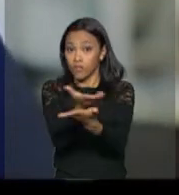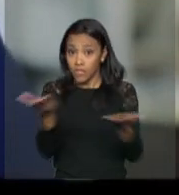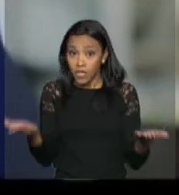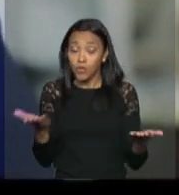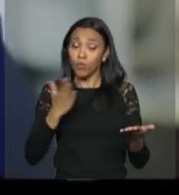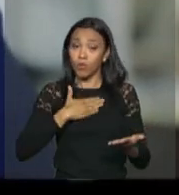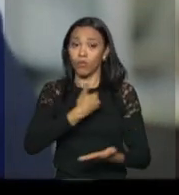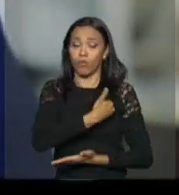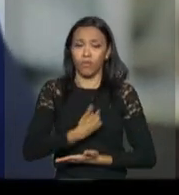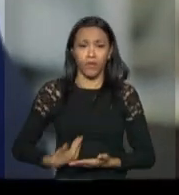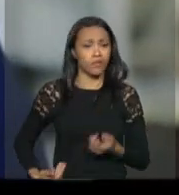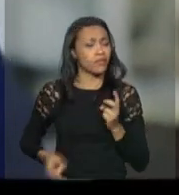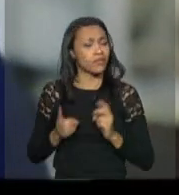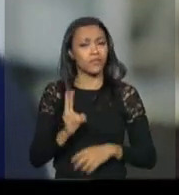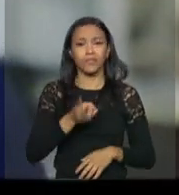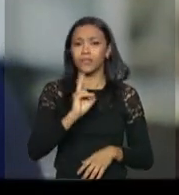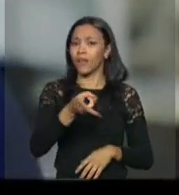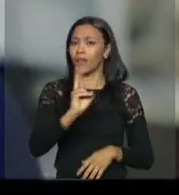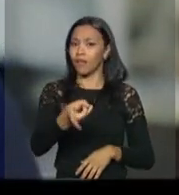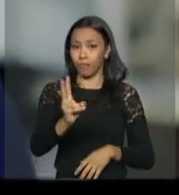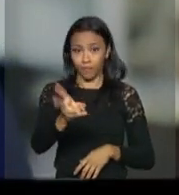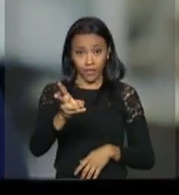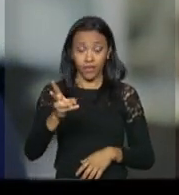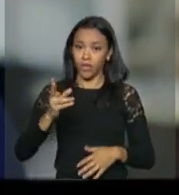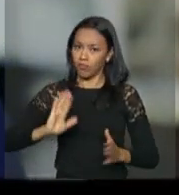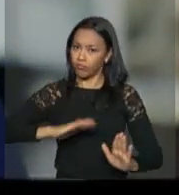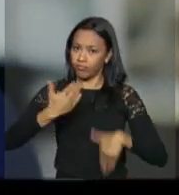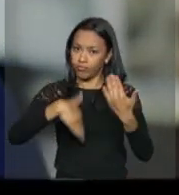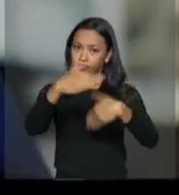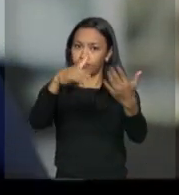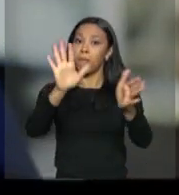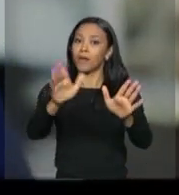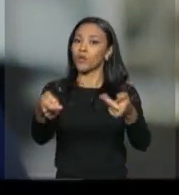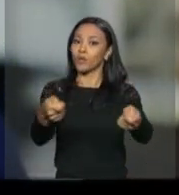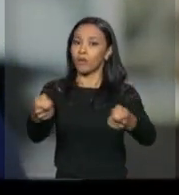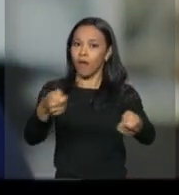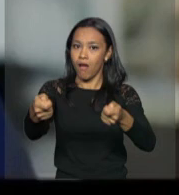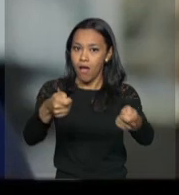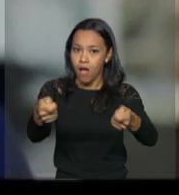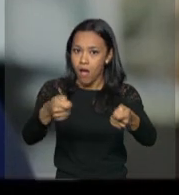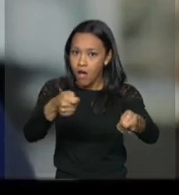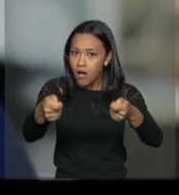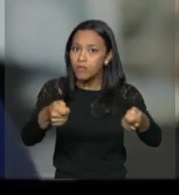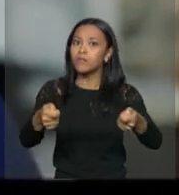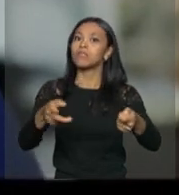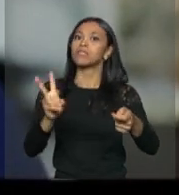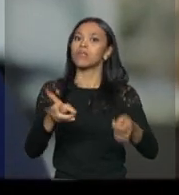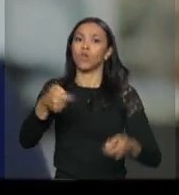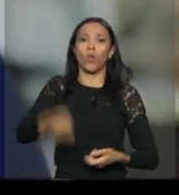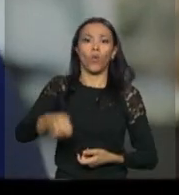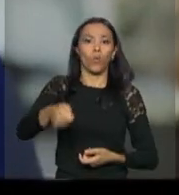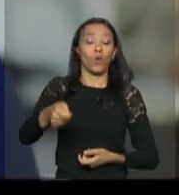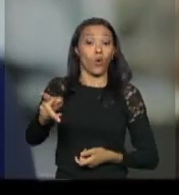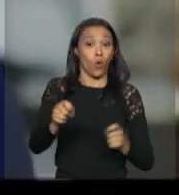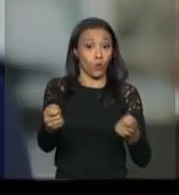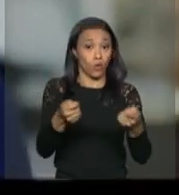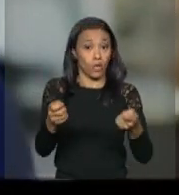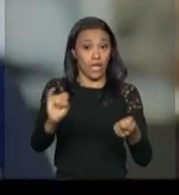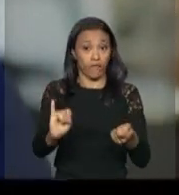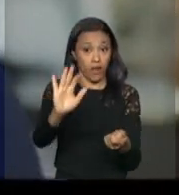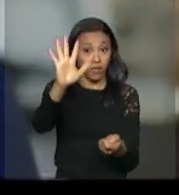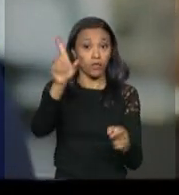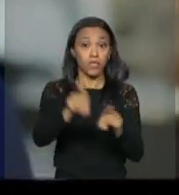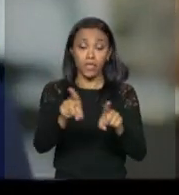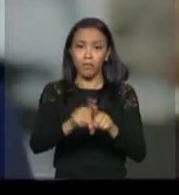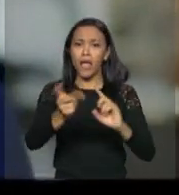será sempre o governo do crescimento com estabilidade, do controle rigoroso da inflação e da